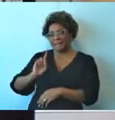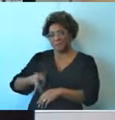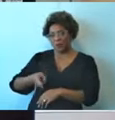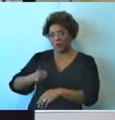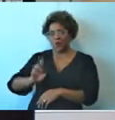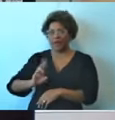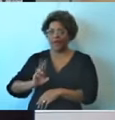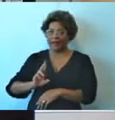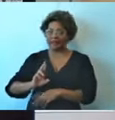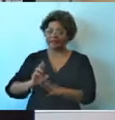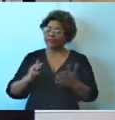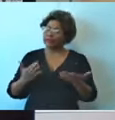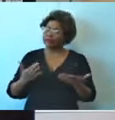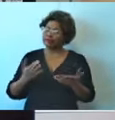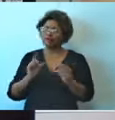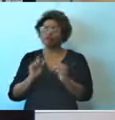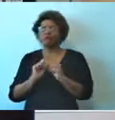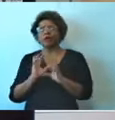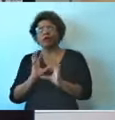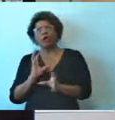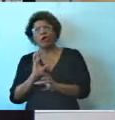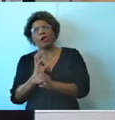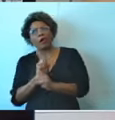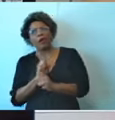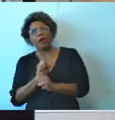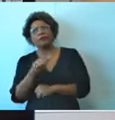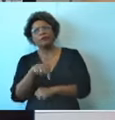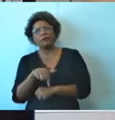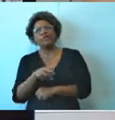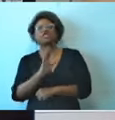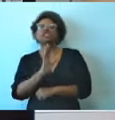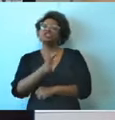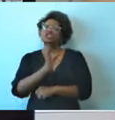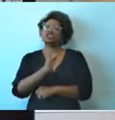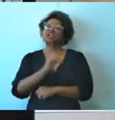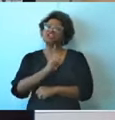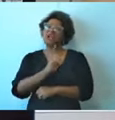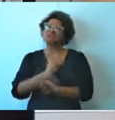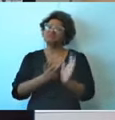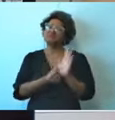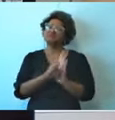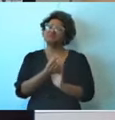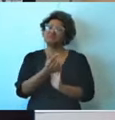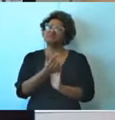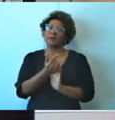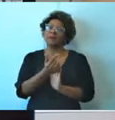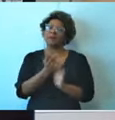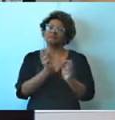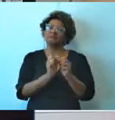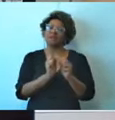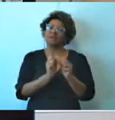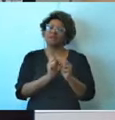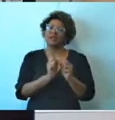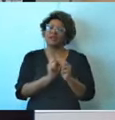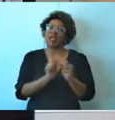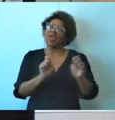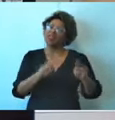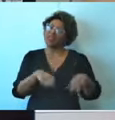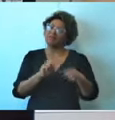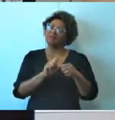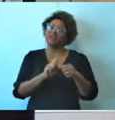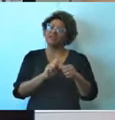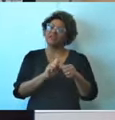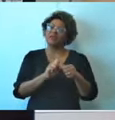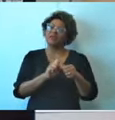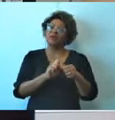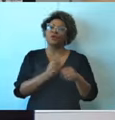no impositivo, e outros 3 quilômetros nós já temos dentro da alocação orçamentária. Vamos produzir os 6 primeiros quilômetros de Belo Horizonte?